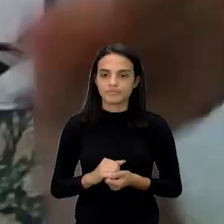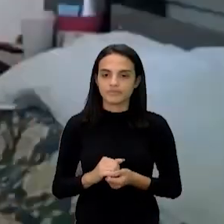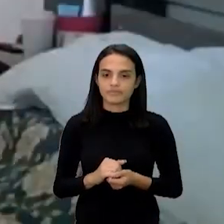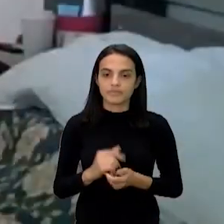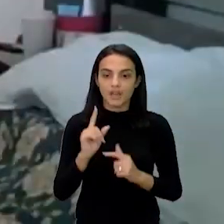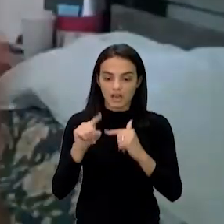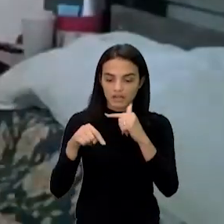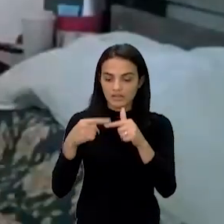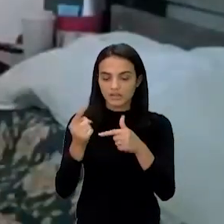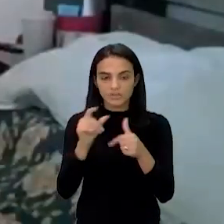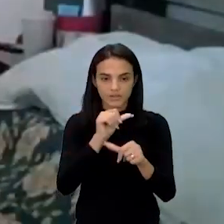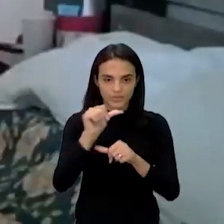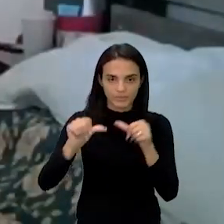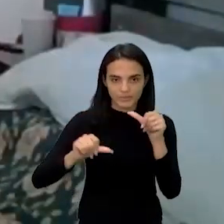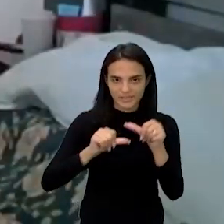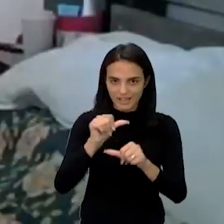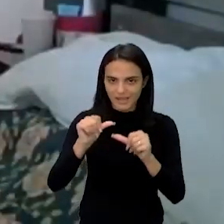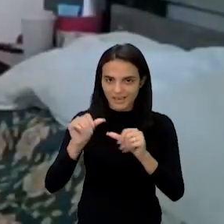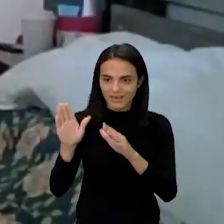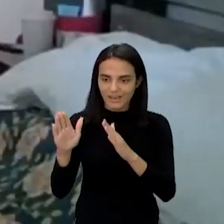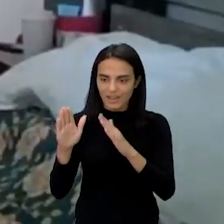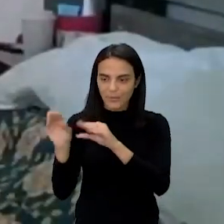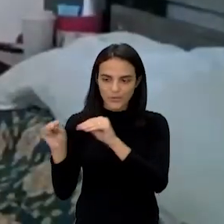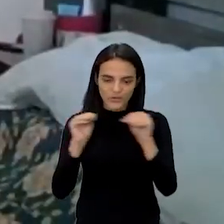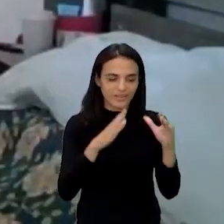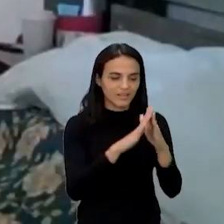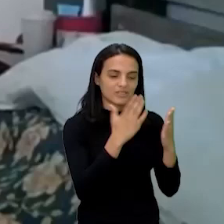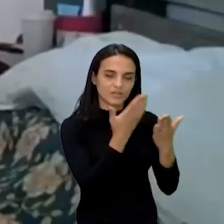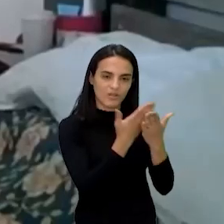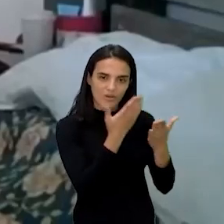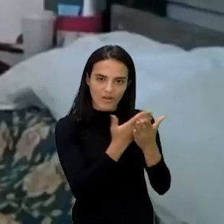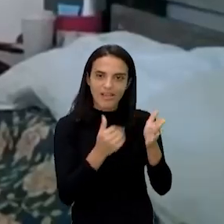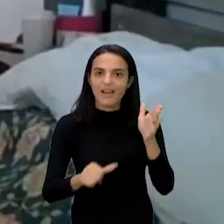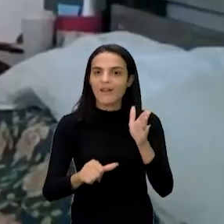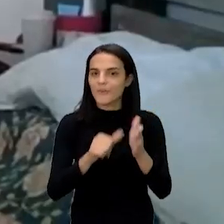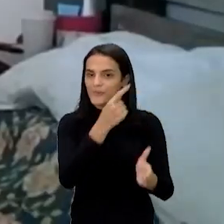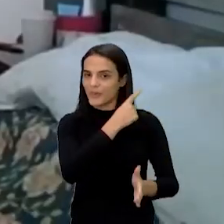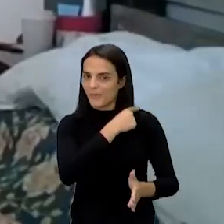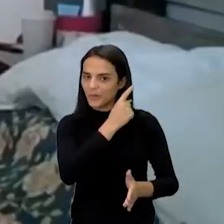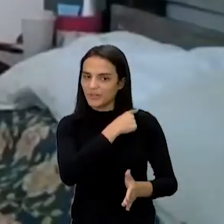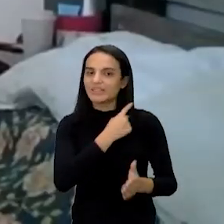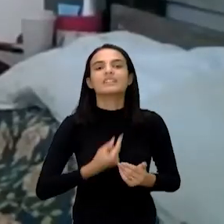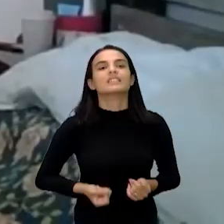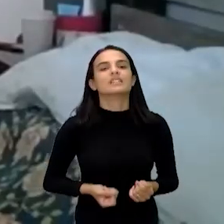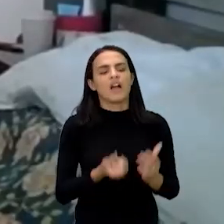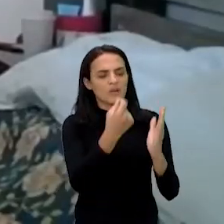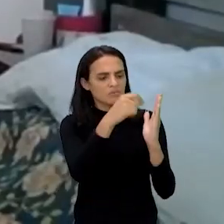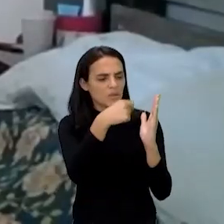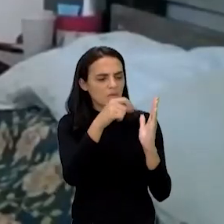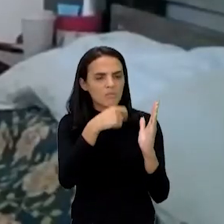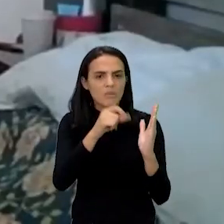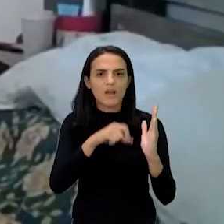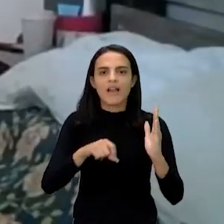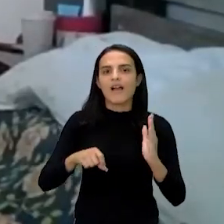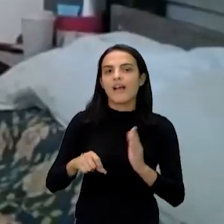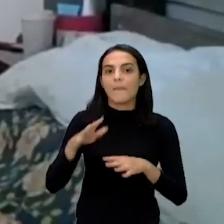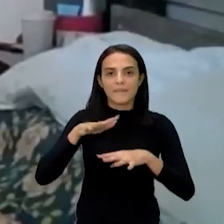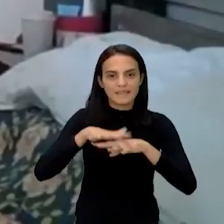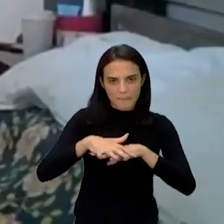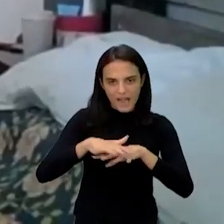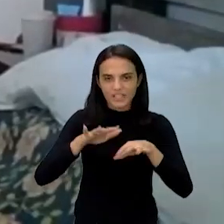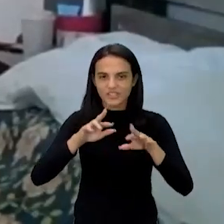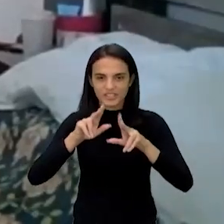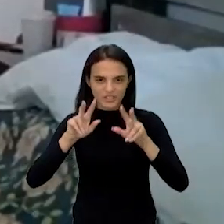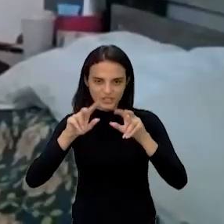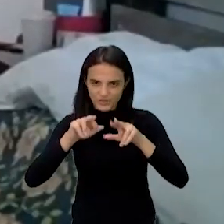eu mudei, né? Fui para uma outra escola, veio o primeiro ano, comecei aí a escrever mais, fazer mais cálculos, né? Matemática e tal, foi